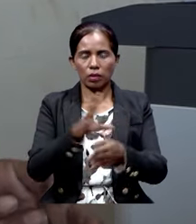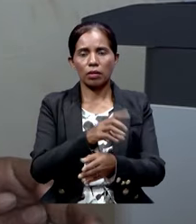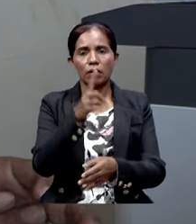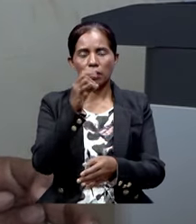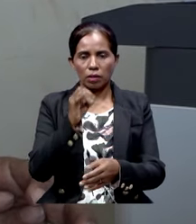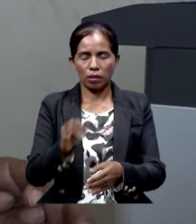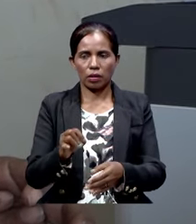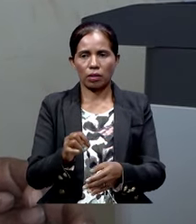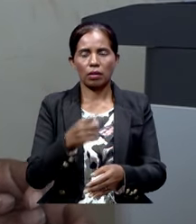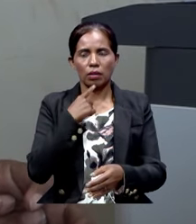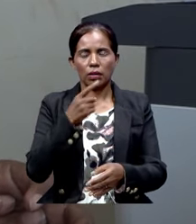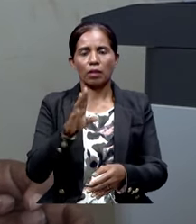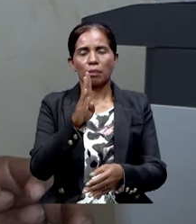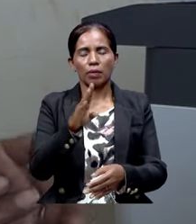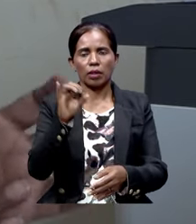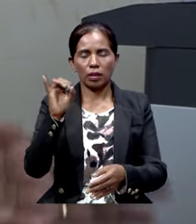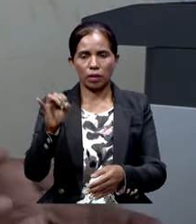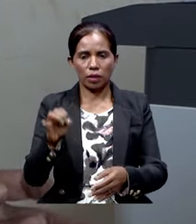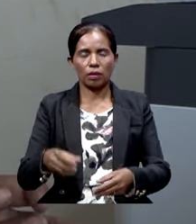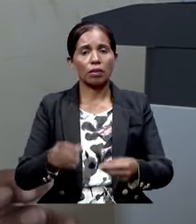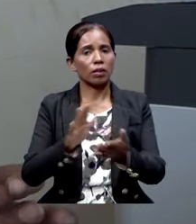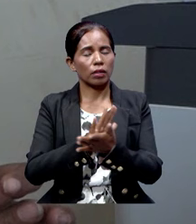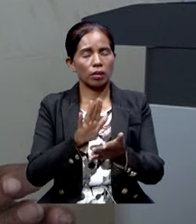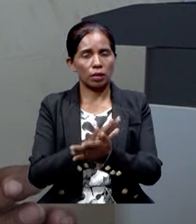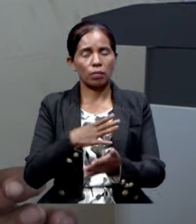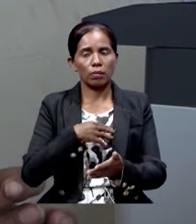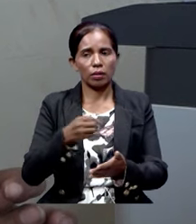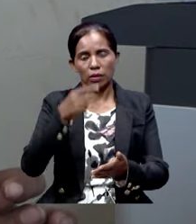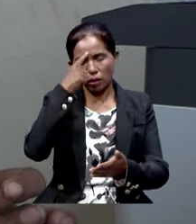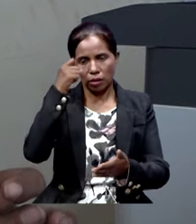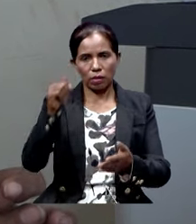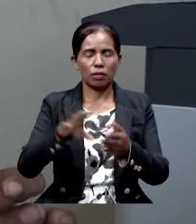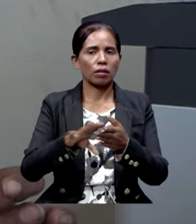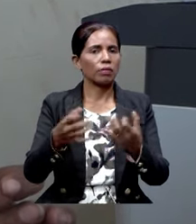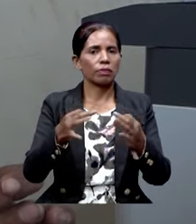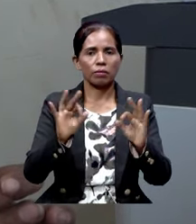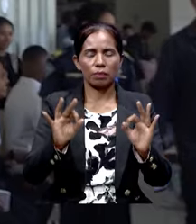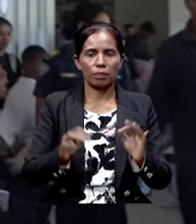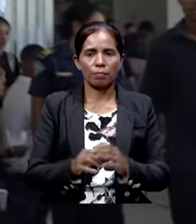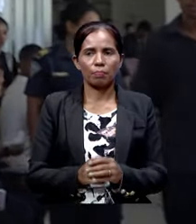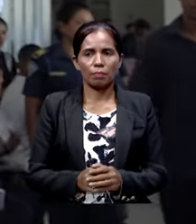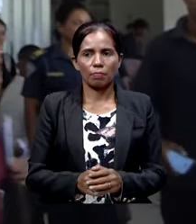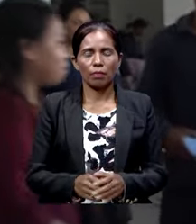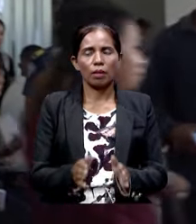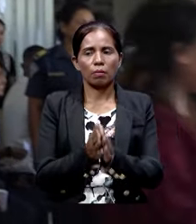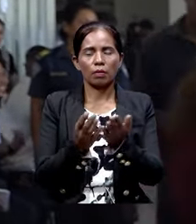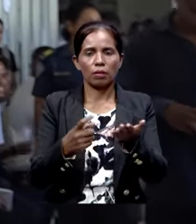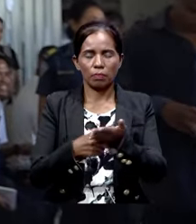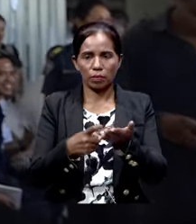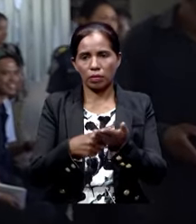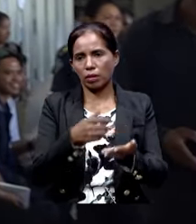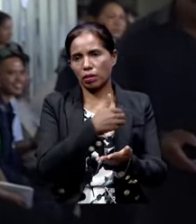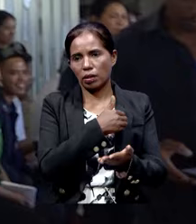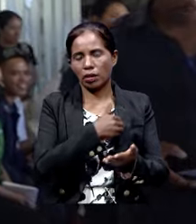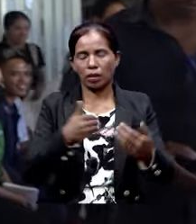Lei, emitirá BI Provisório, ROB Razão Blanco Roto. Nunemos passaporte nebe maxidau